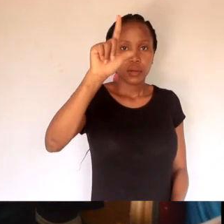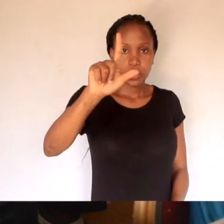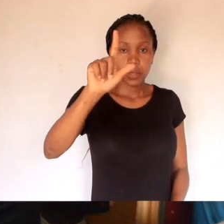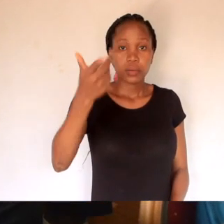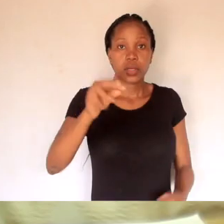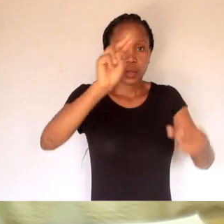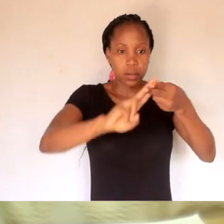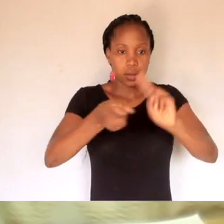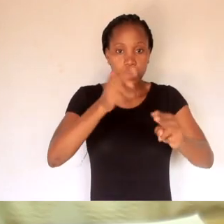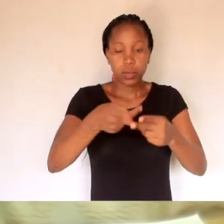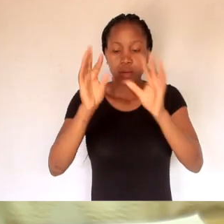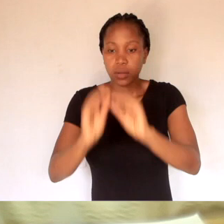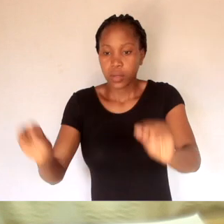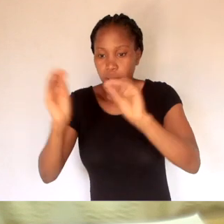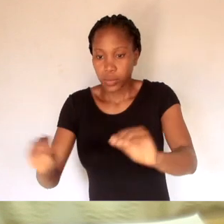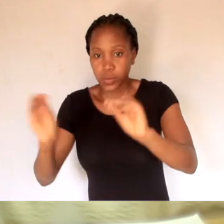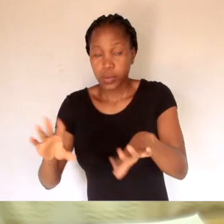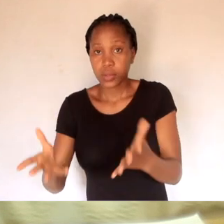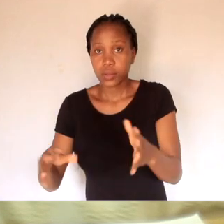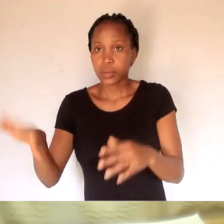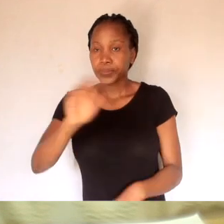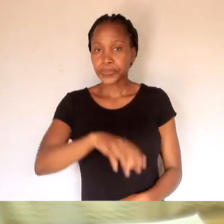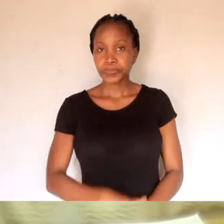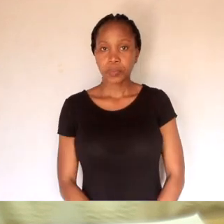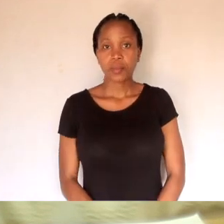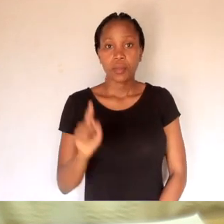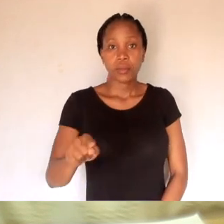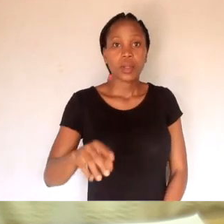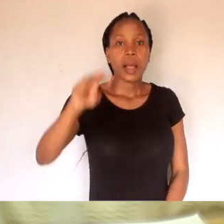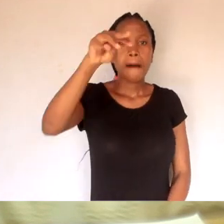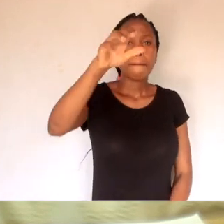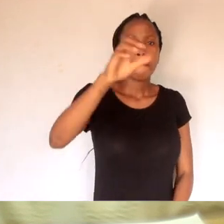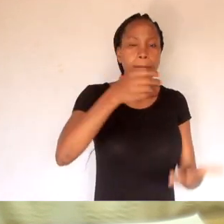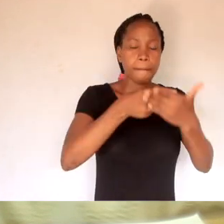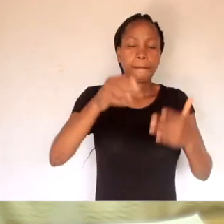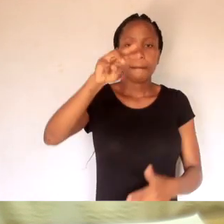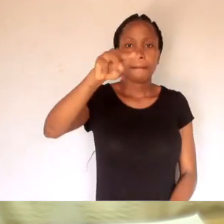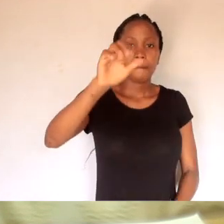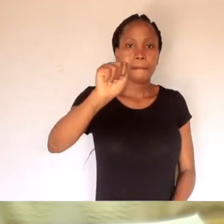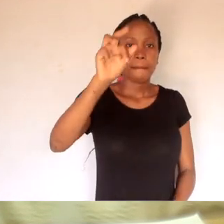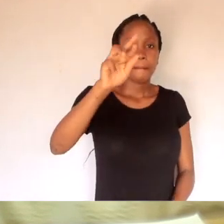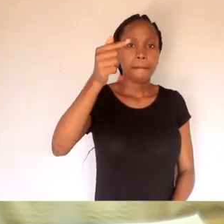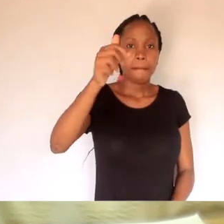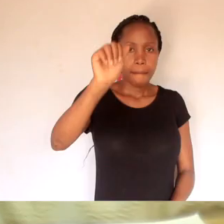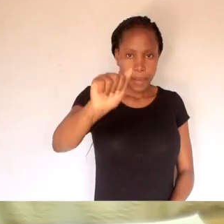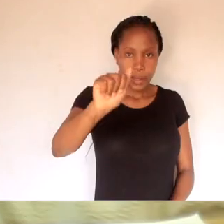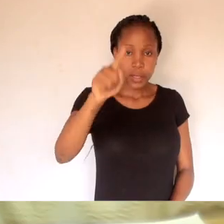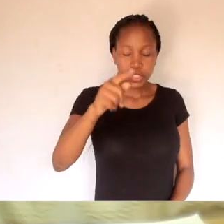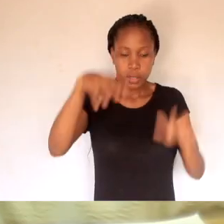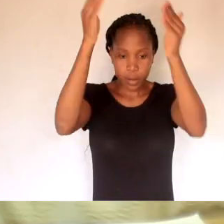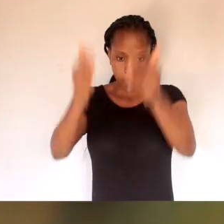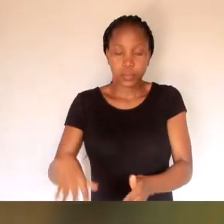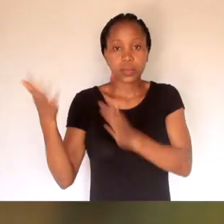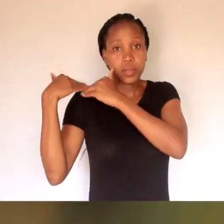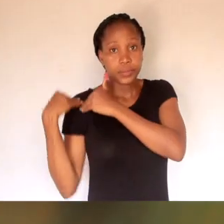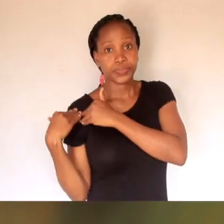nível de toda a África aconteceu em Moçambique, aqui no e a Marta foi uma das pessoas que estava no tal Steering